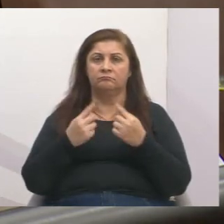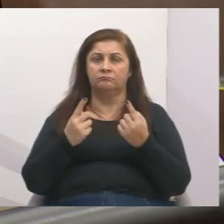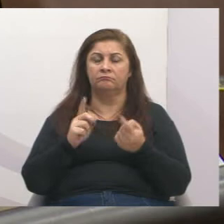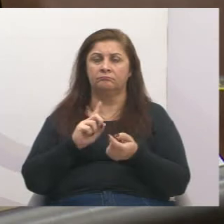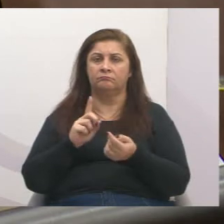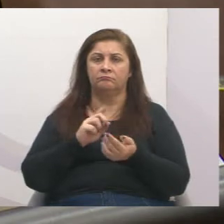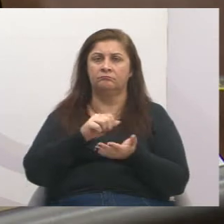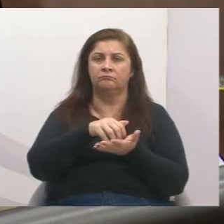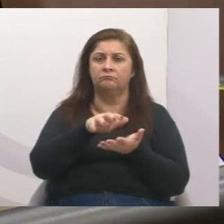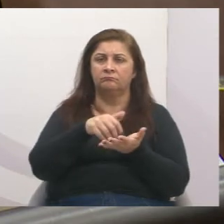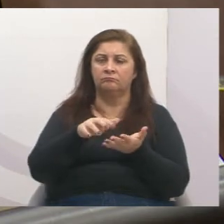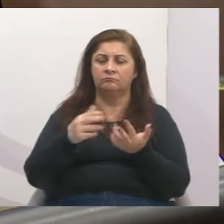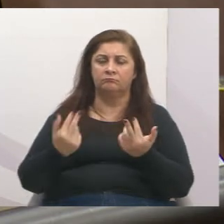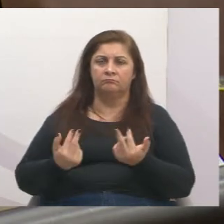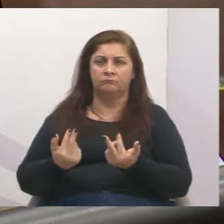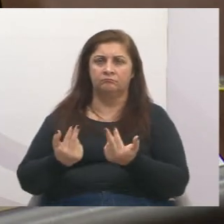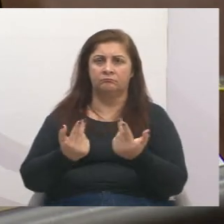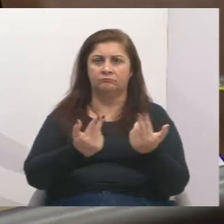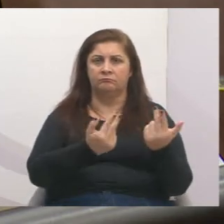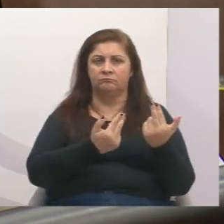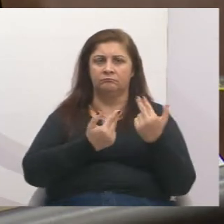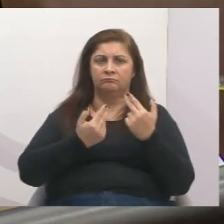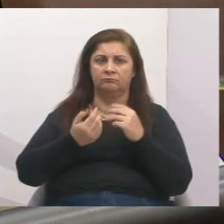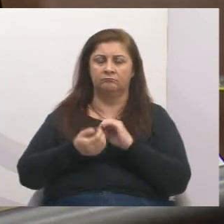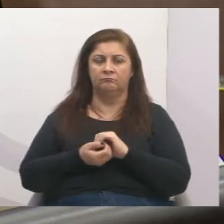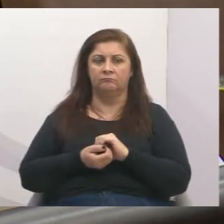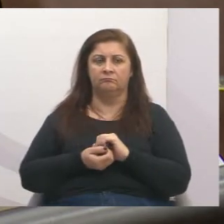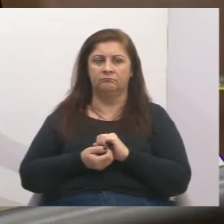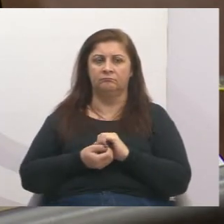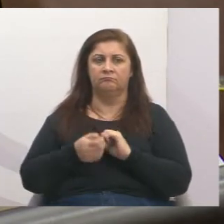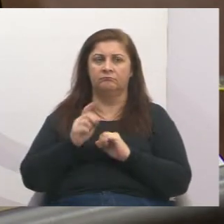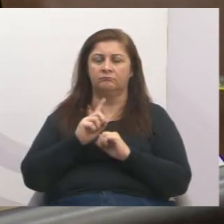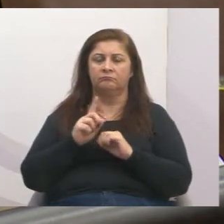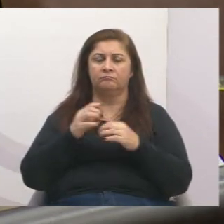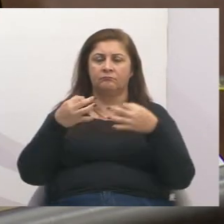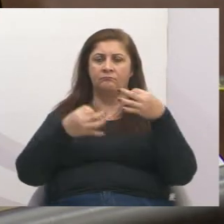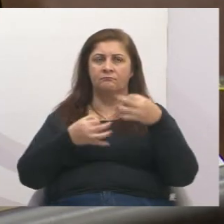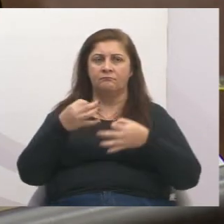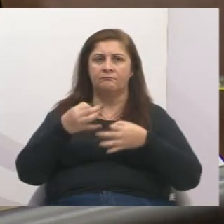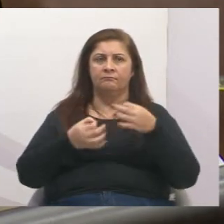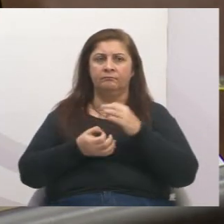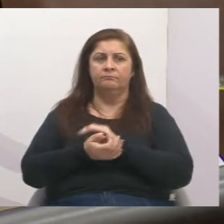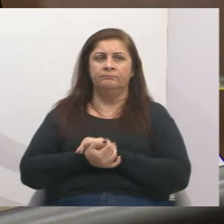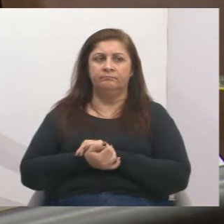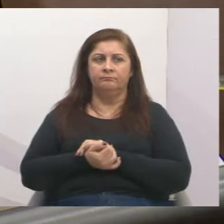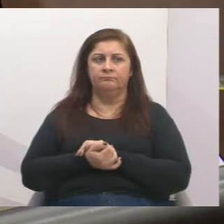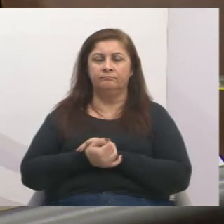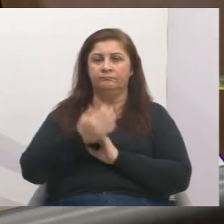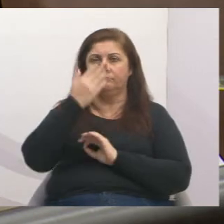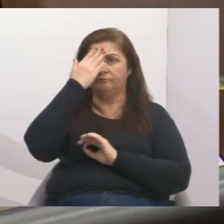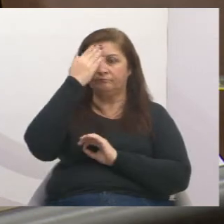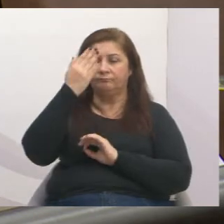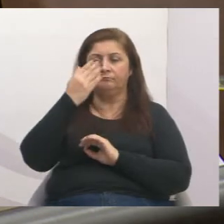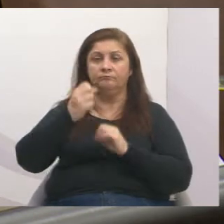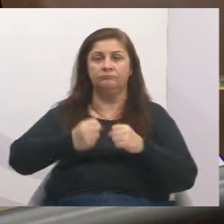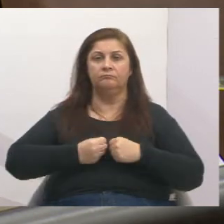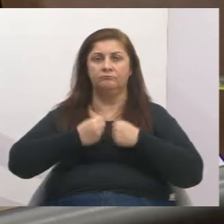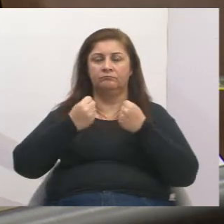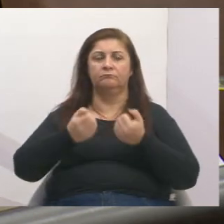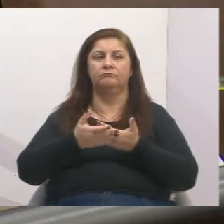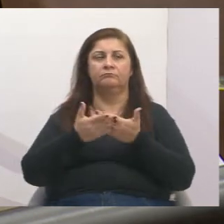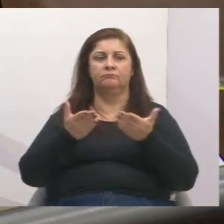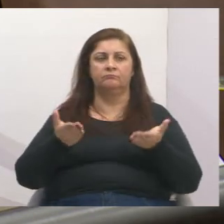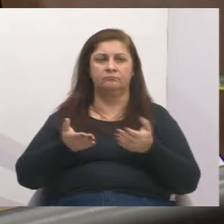distribuição equitativa, não é uma distribuição justa. Então, eu agradeço muito a boa vontade de